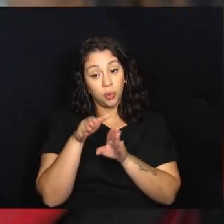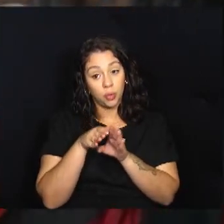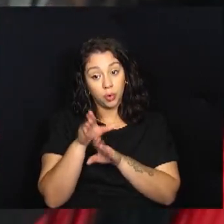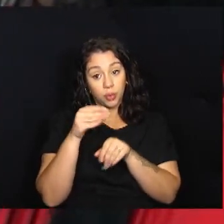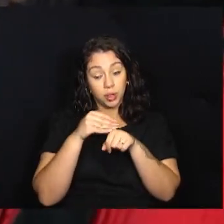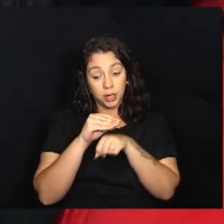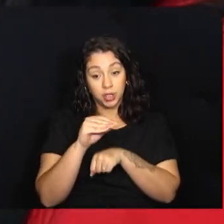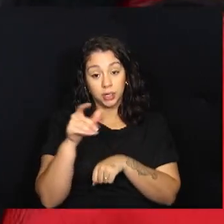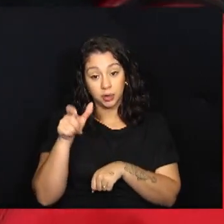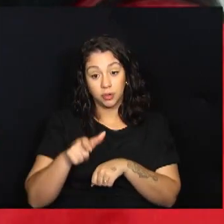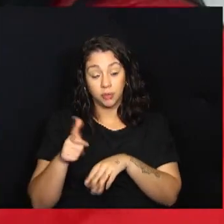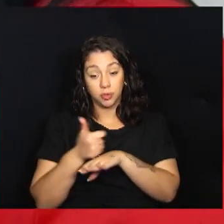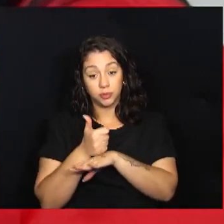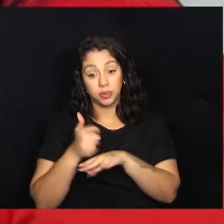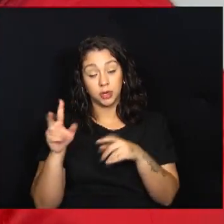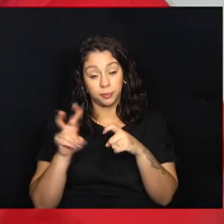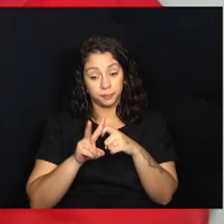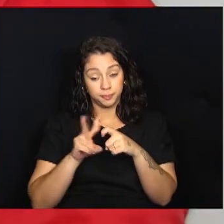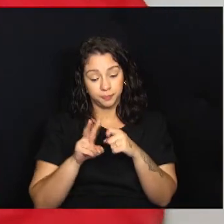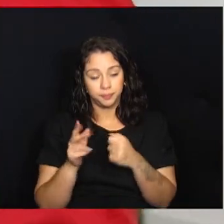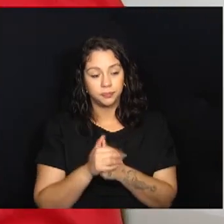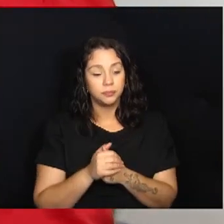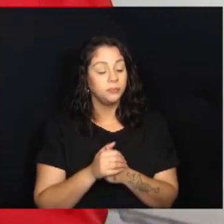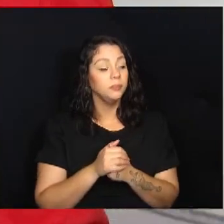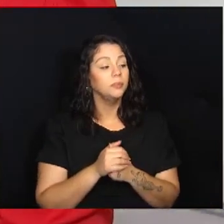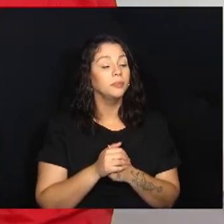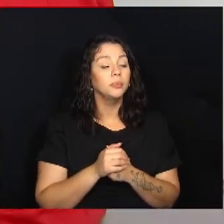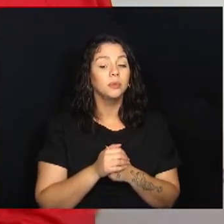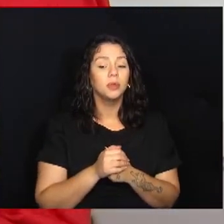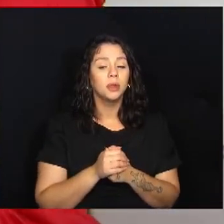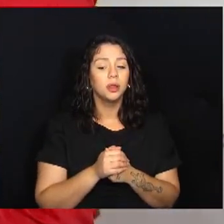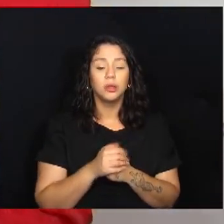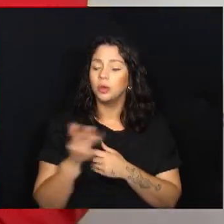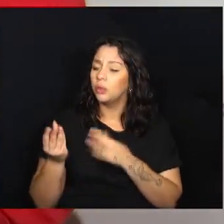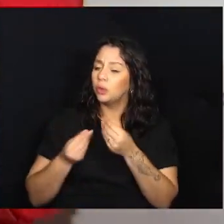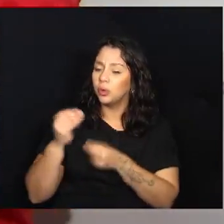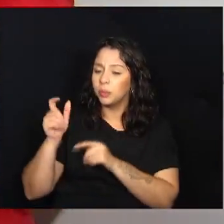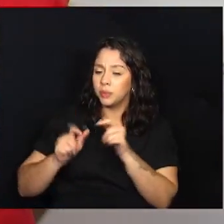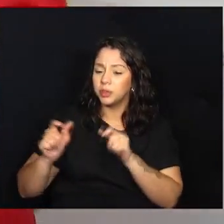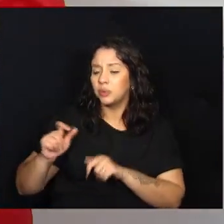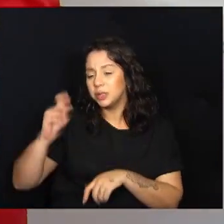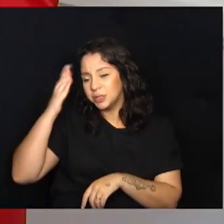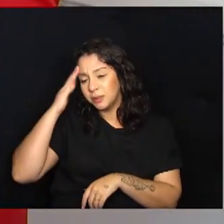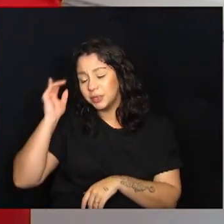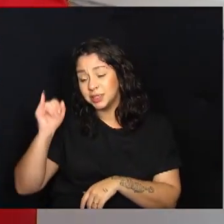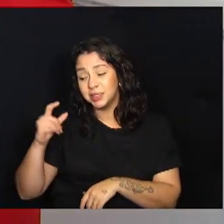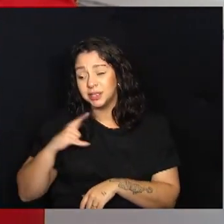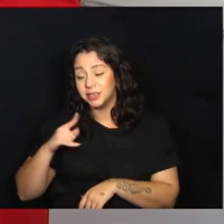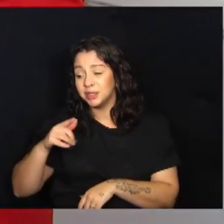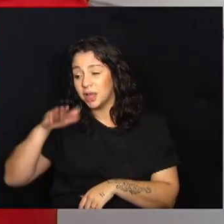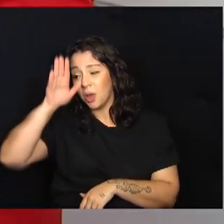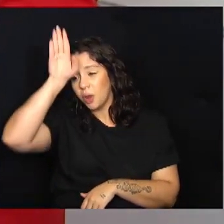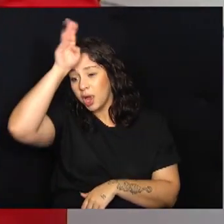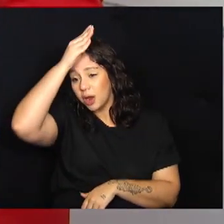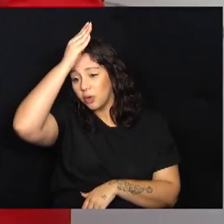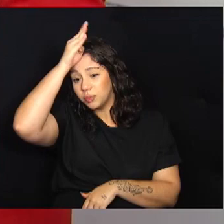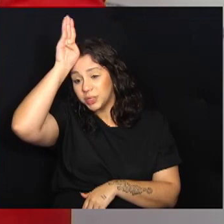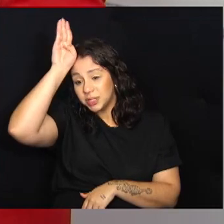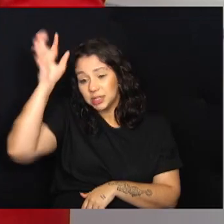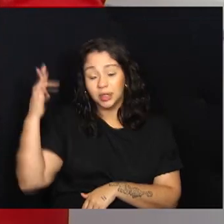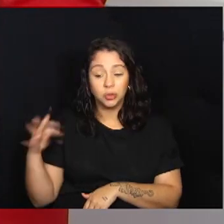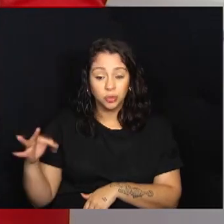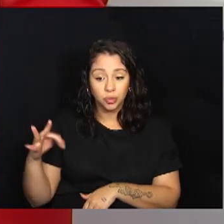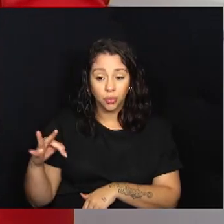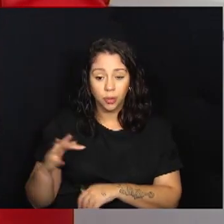especialista. Como que a pessoa sabe que a calopsita está com alguma dor? Na verdade é assim, a gente sempre fala,